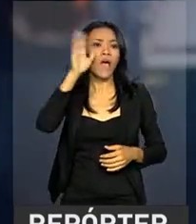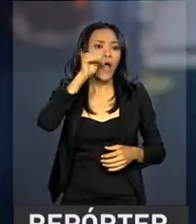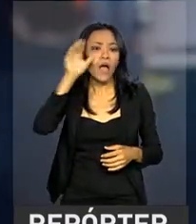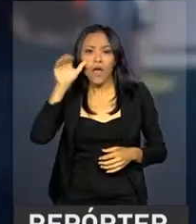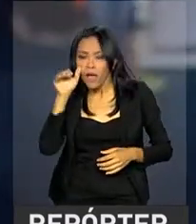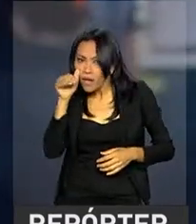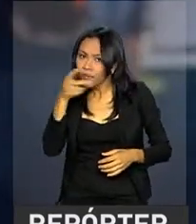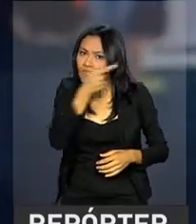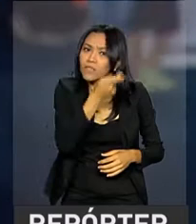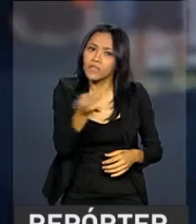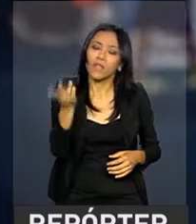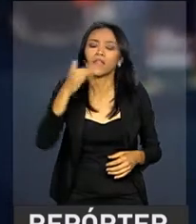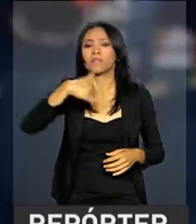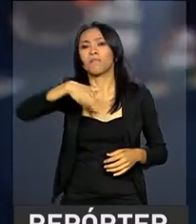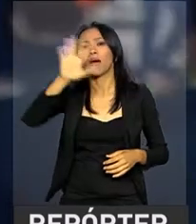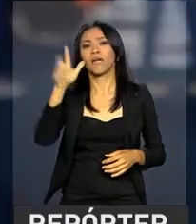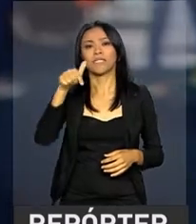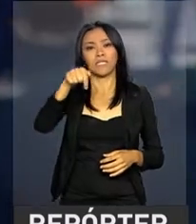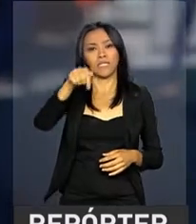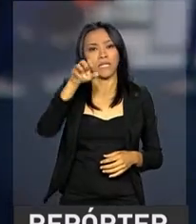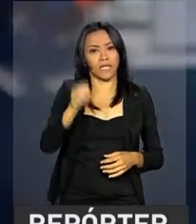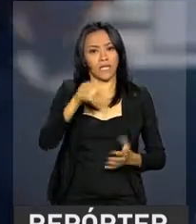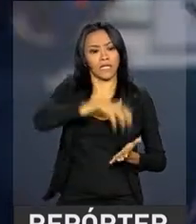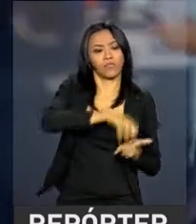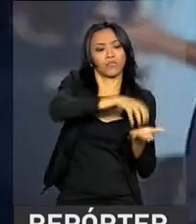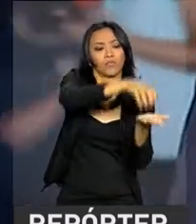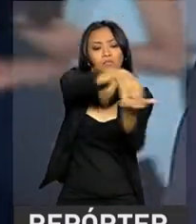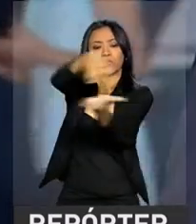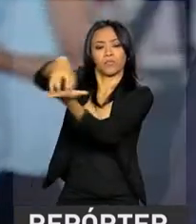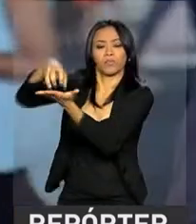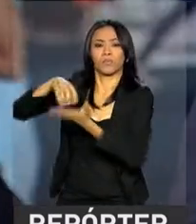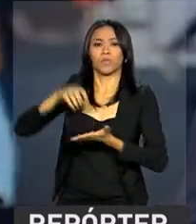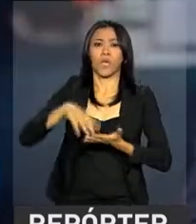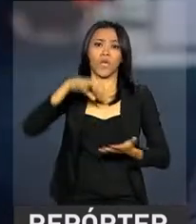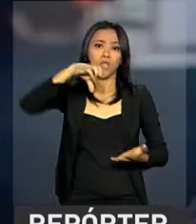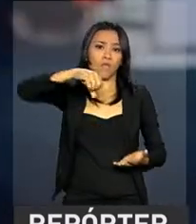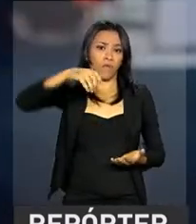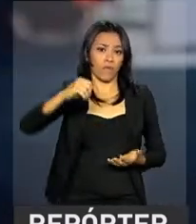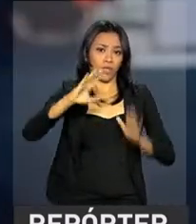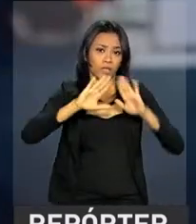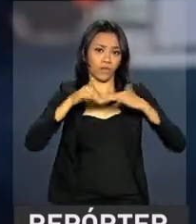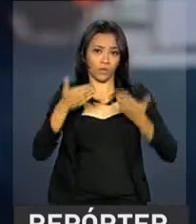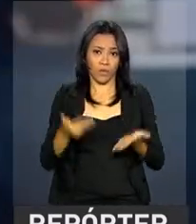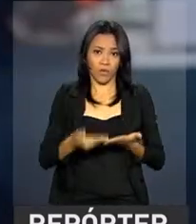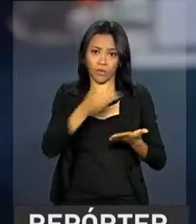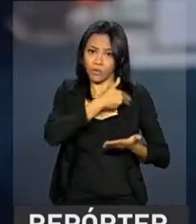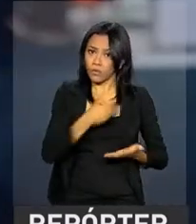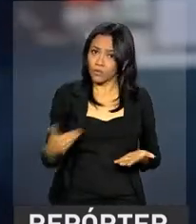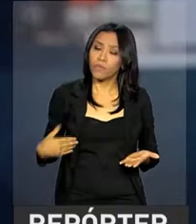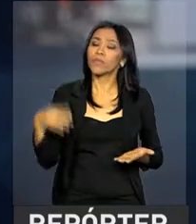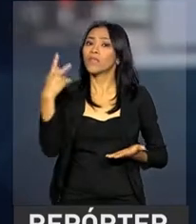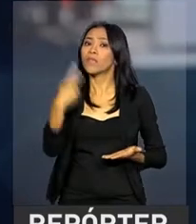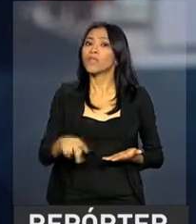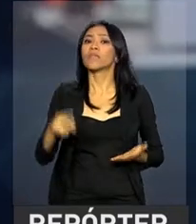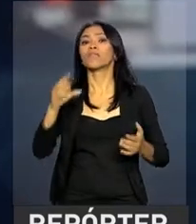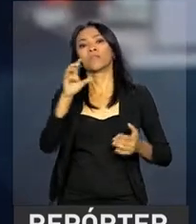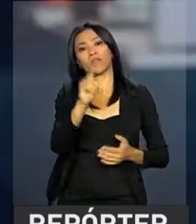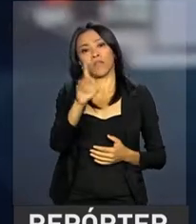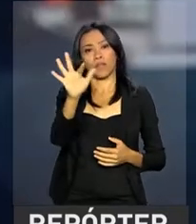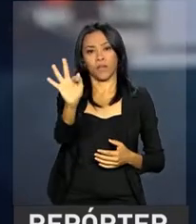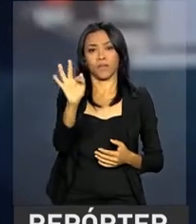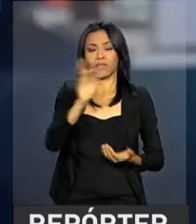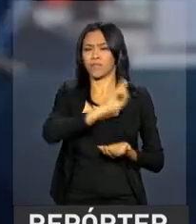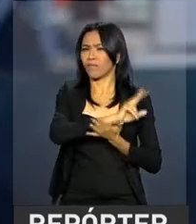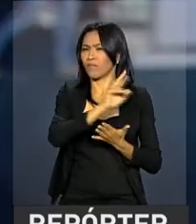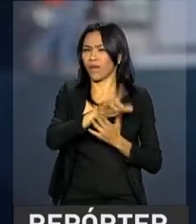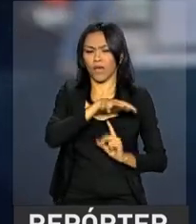conta com a participação de mais de 70 instituições, mais 90 escolas públicas aqui do Distrito Federal. E aí são vários estandes, viu,